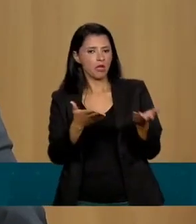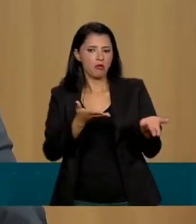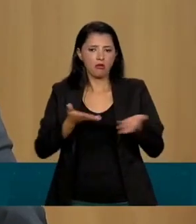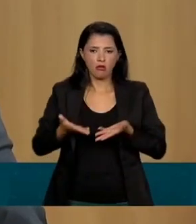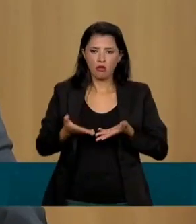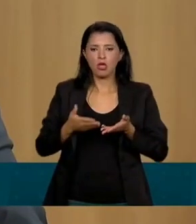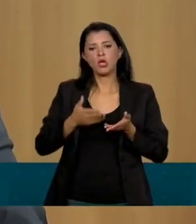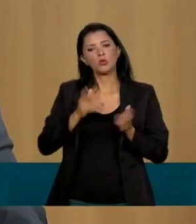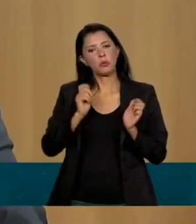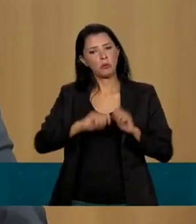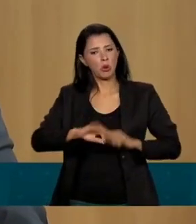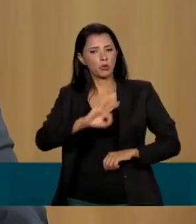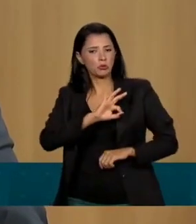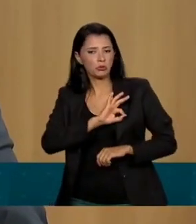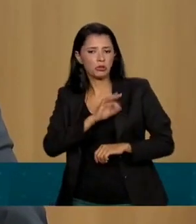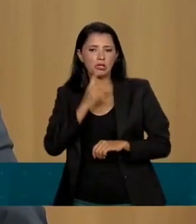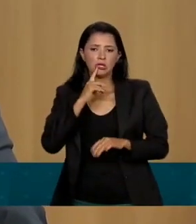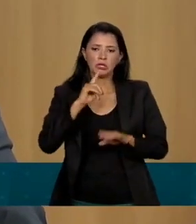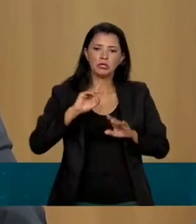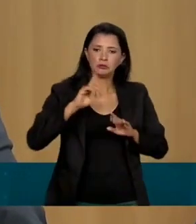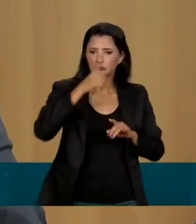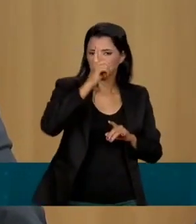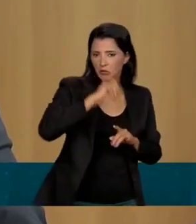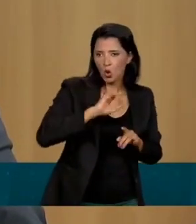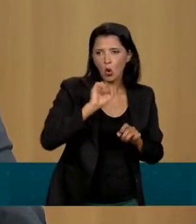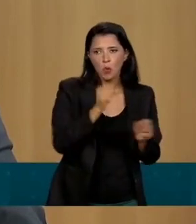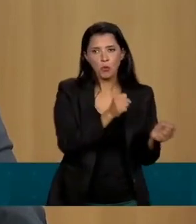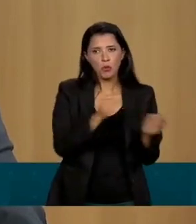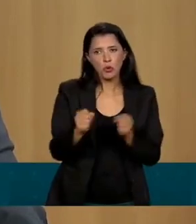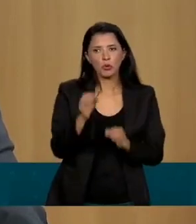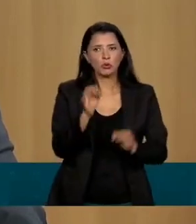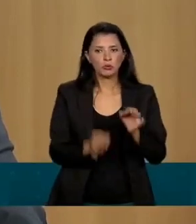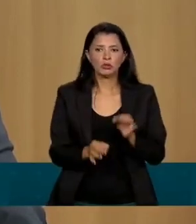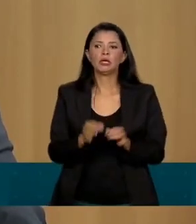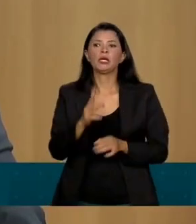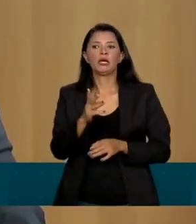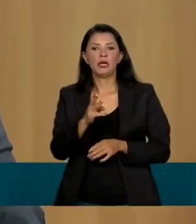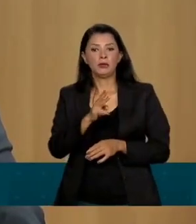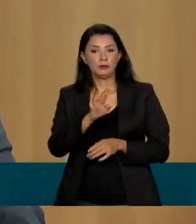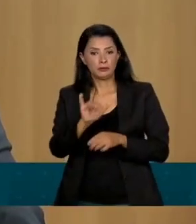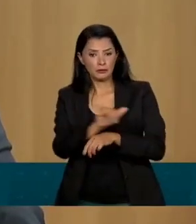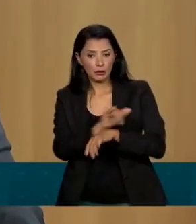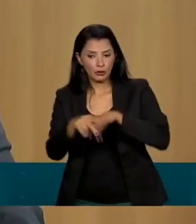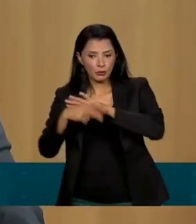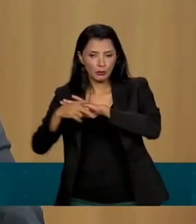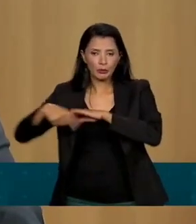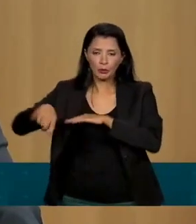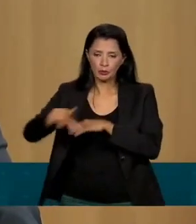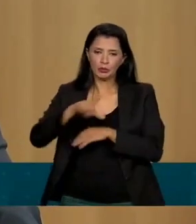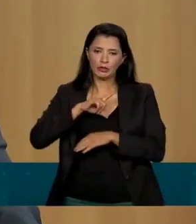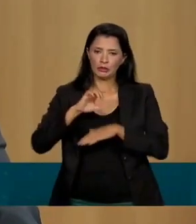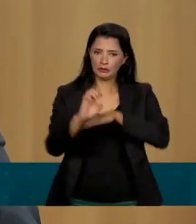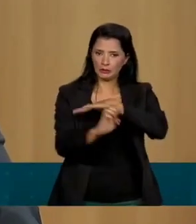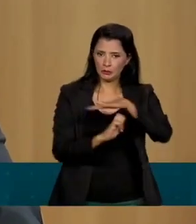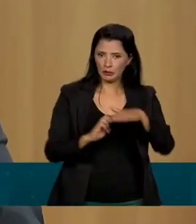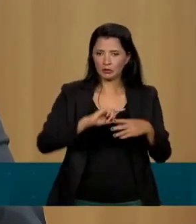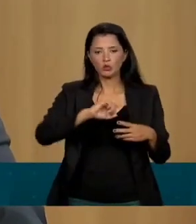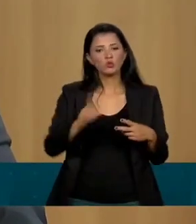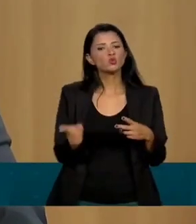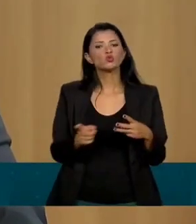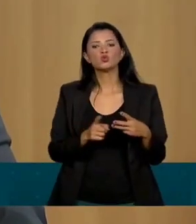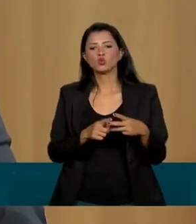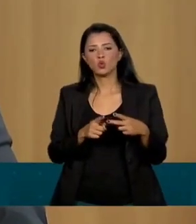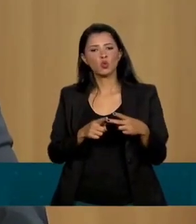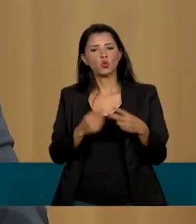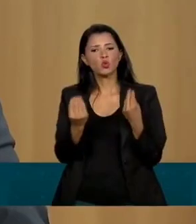receber as solicitações da polícia ou do Poder Judiciário. Medidas proativas dessas empresas. 2, como